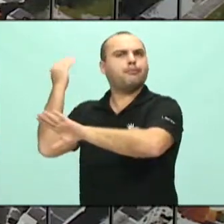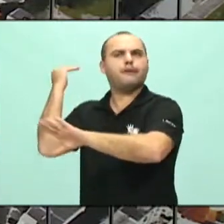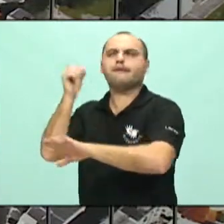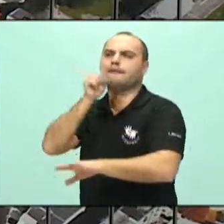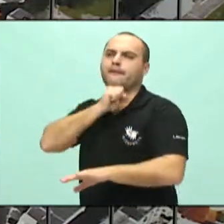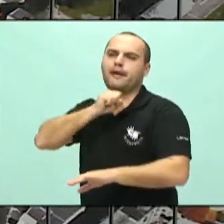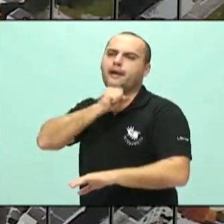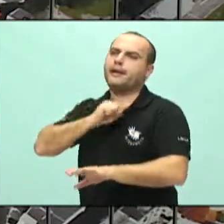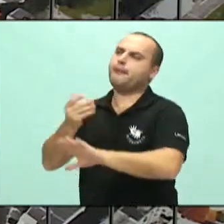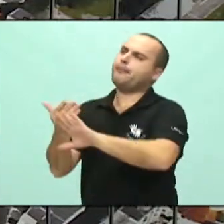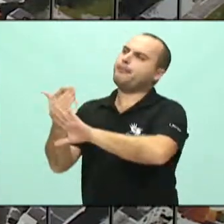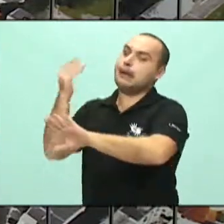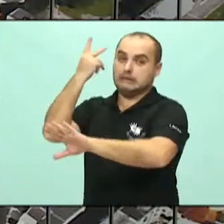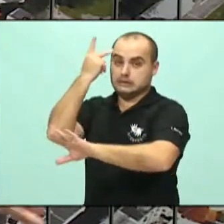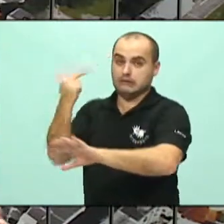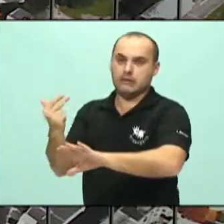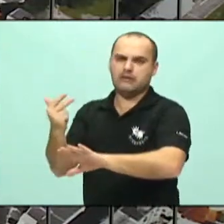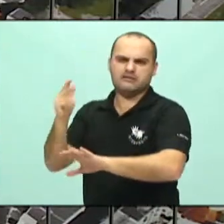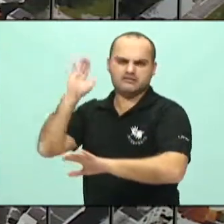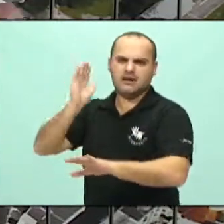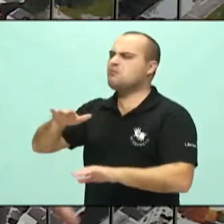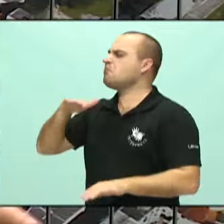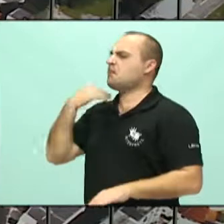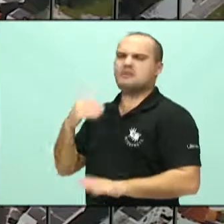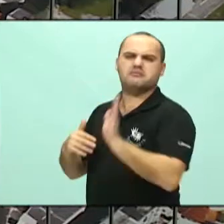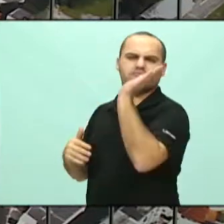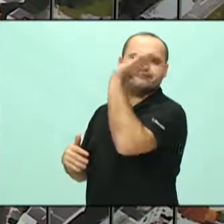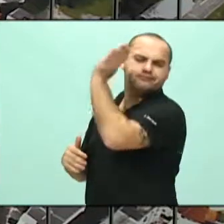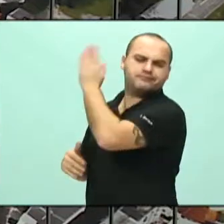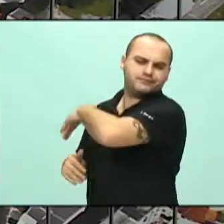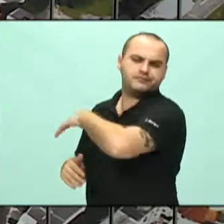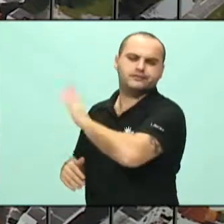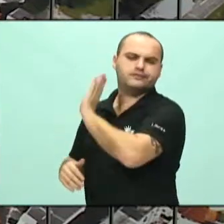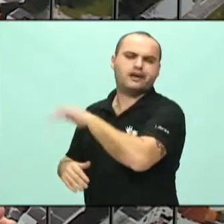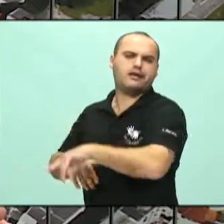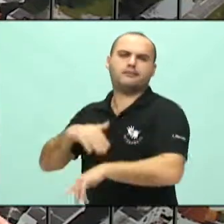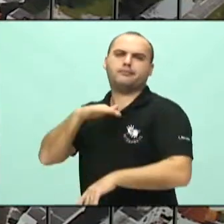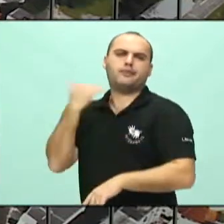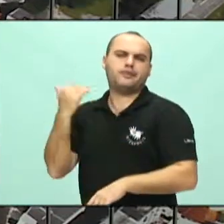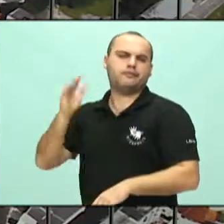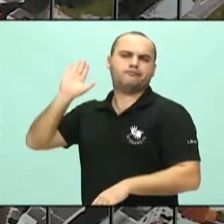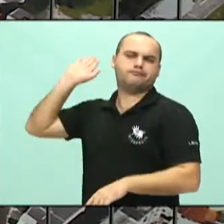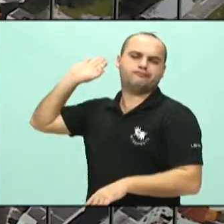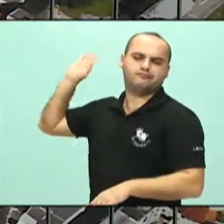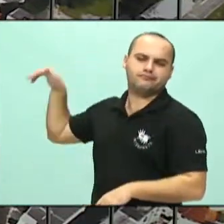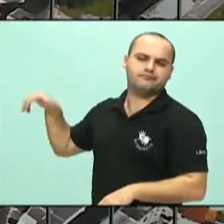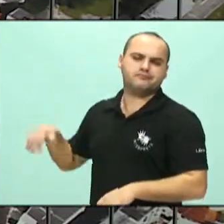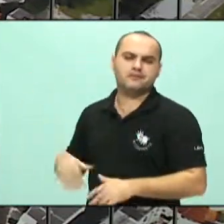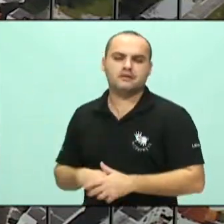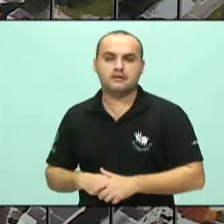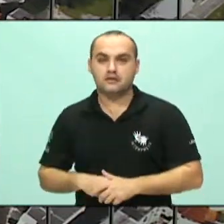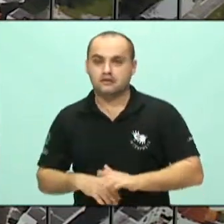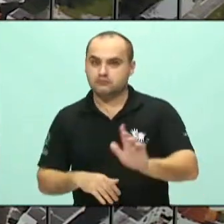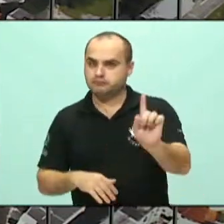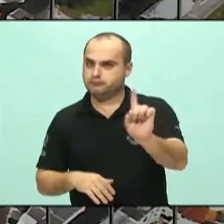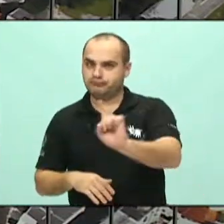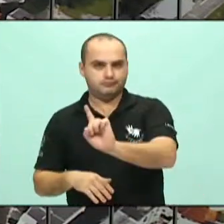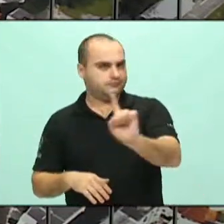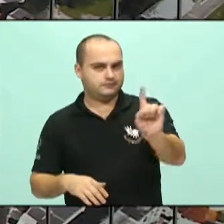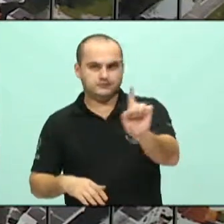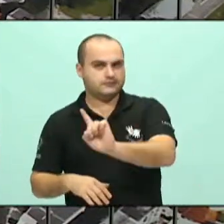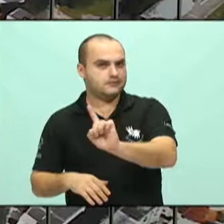velha, então ela é uma coisa morta, acabada, imóvel, né? A história é